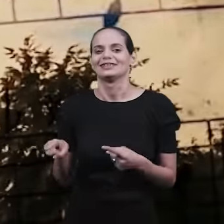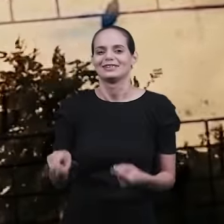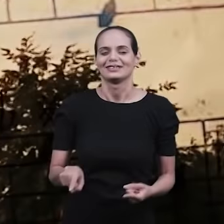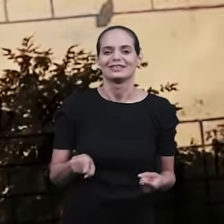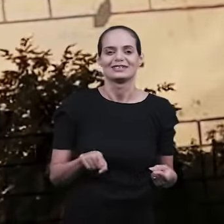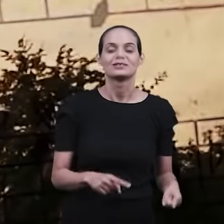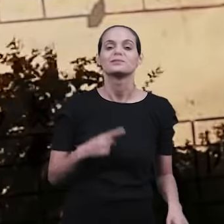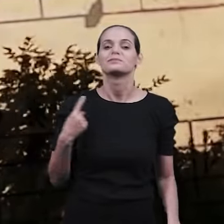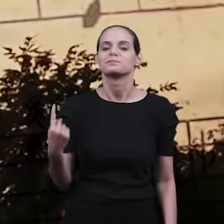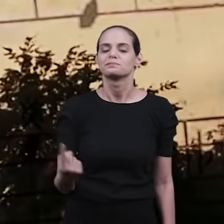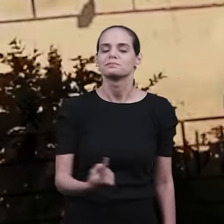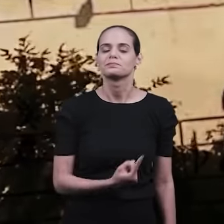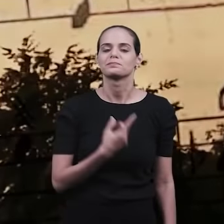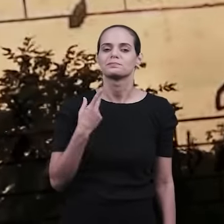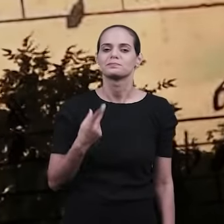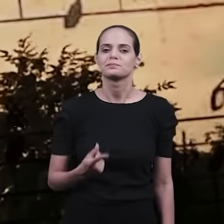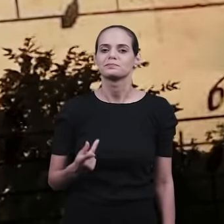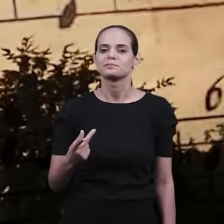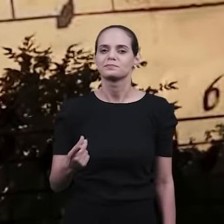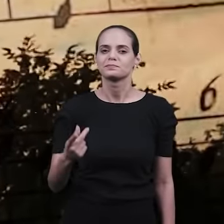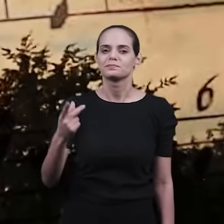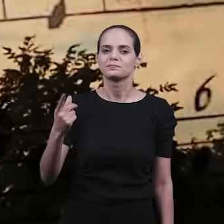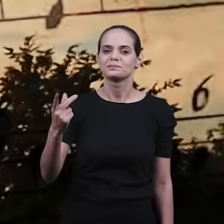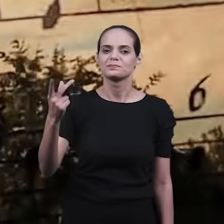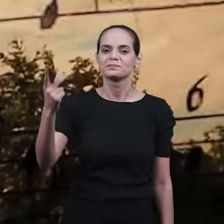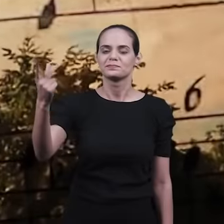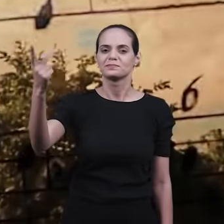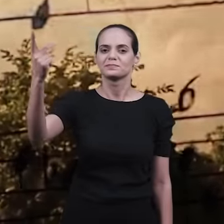e para sempre vamos